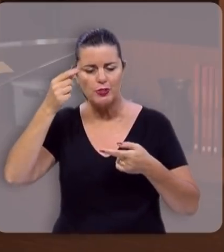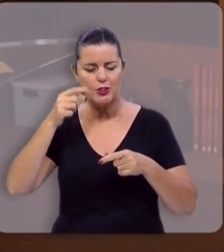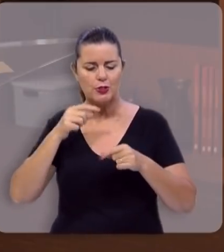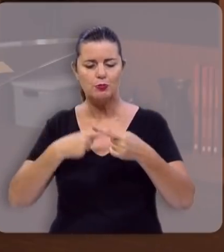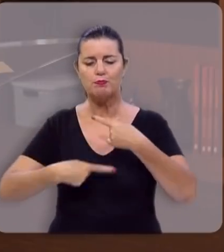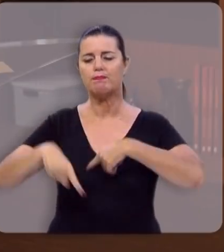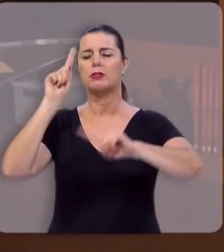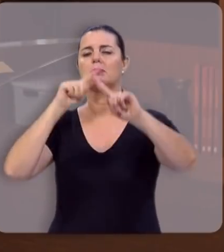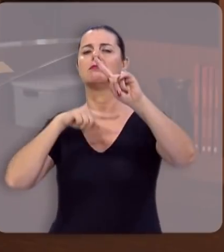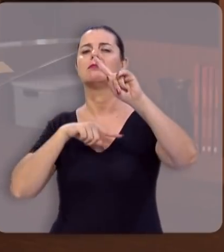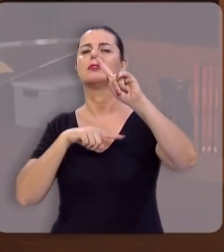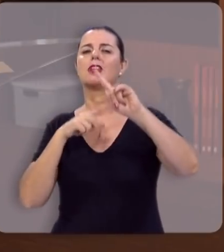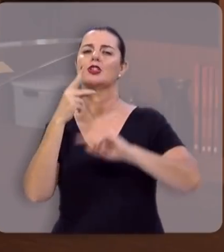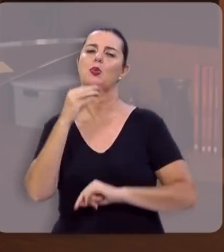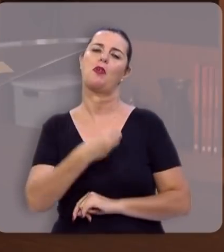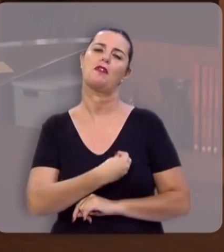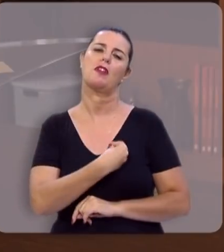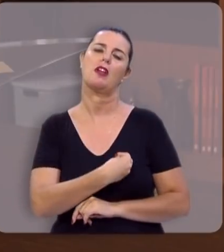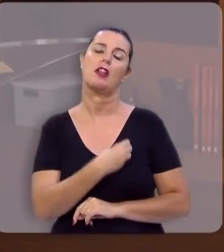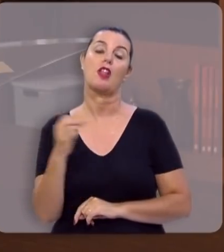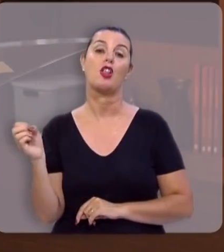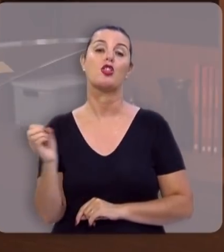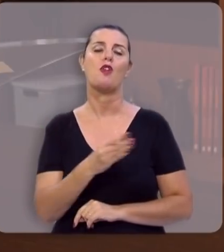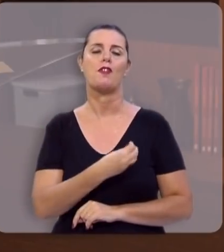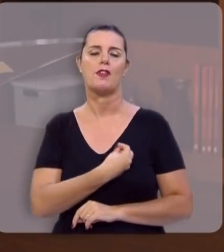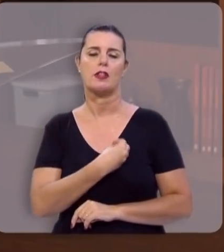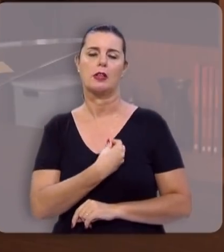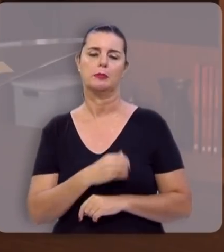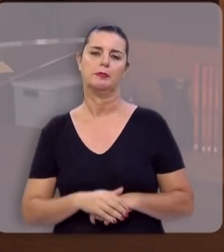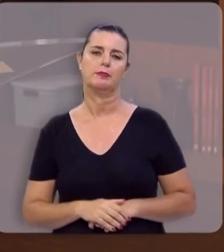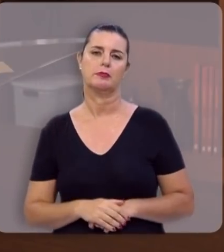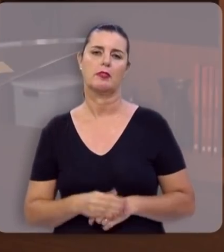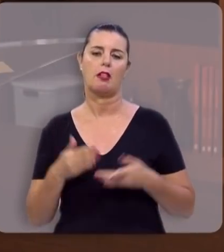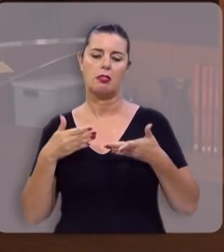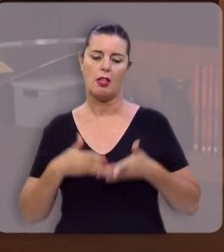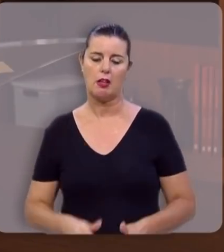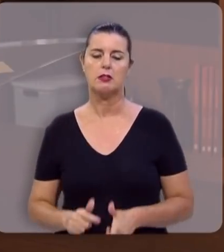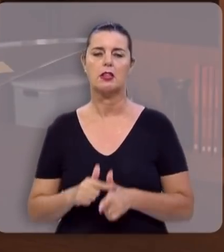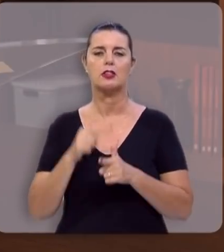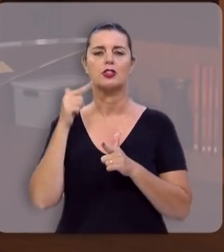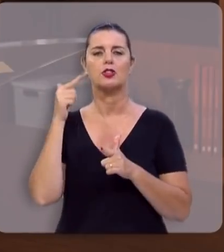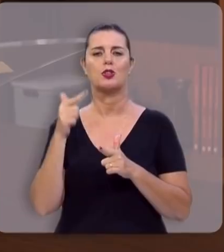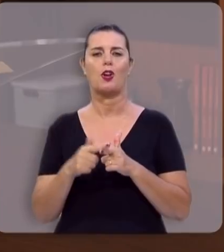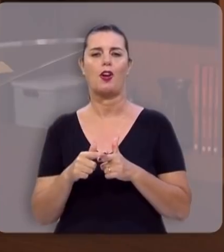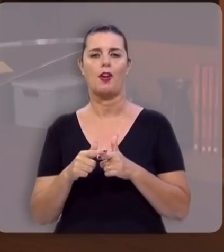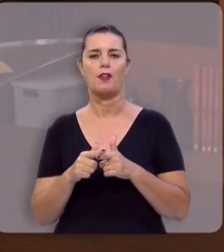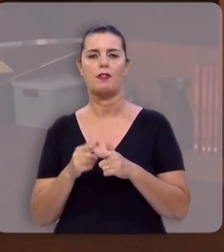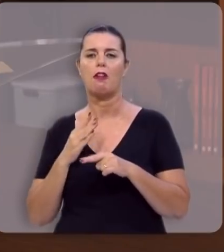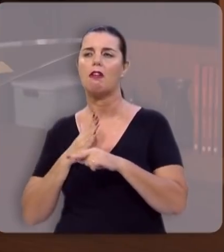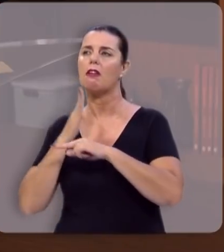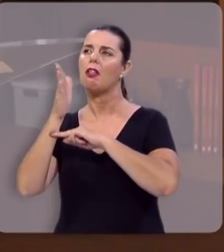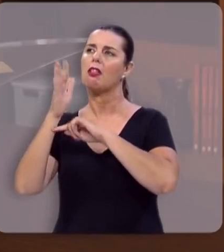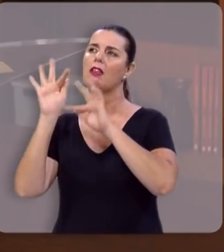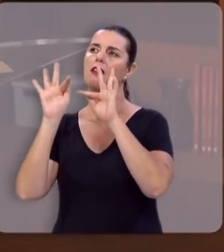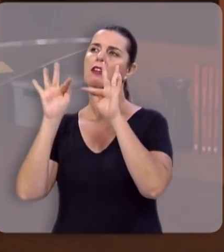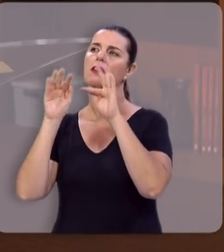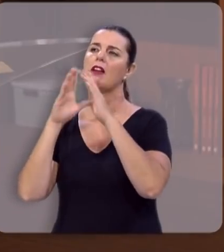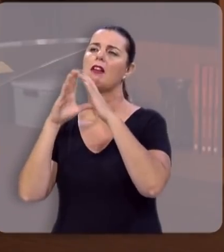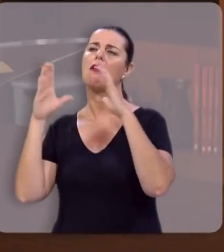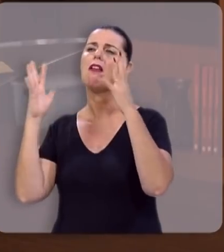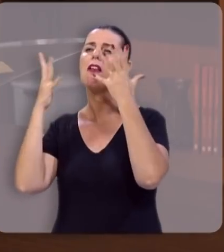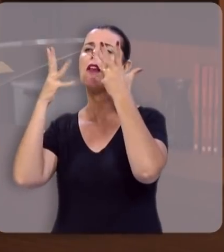acontecer. Você ter uma nova vida, nascer de novo e fazer parte desta linda e